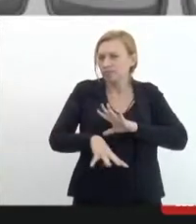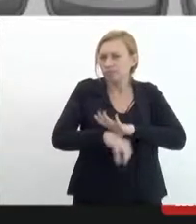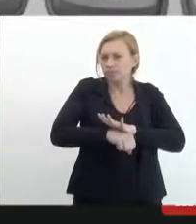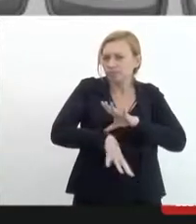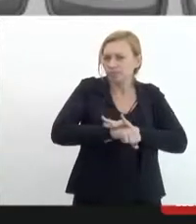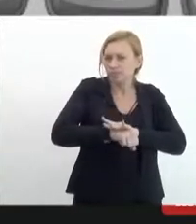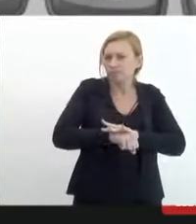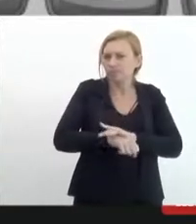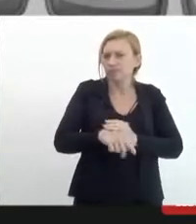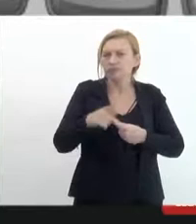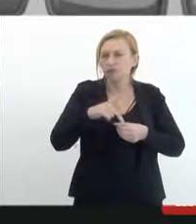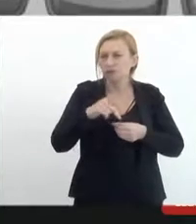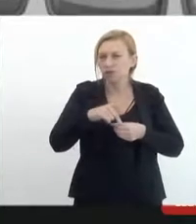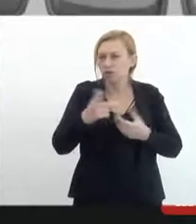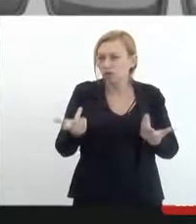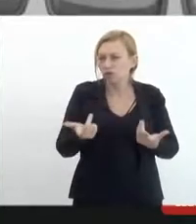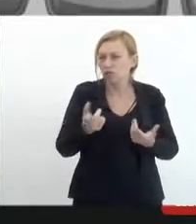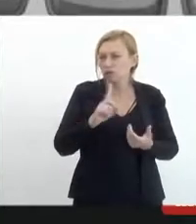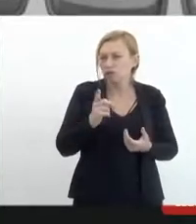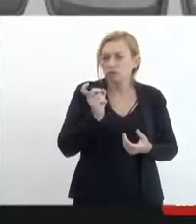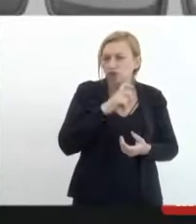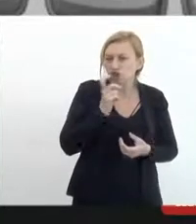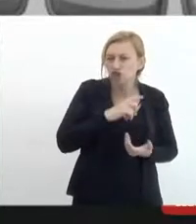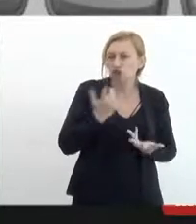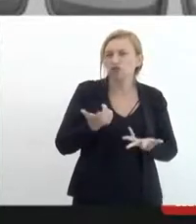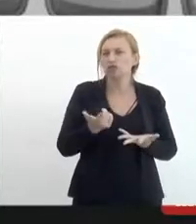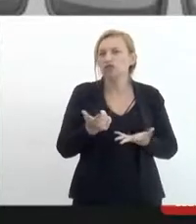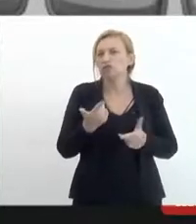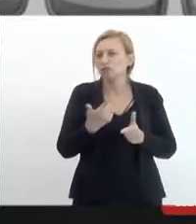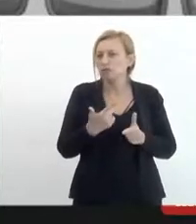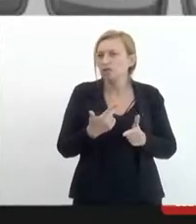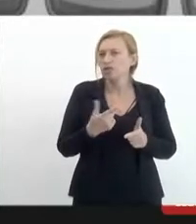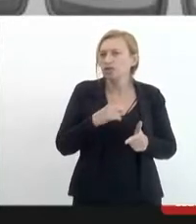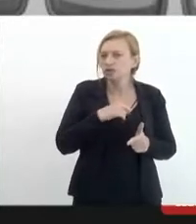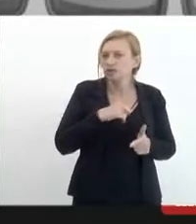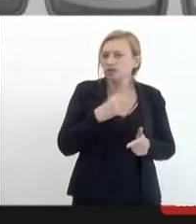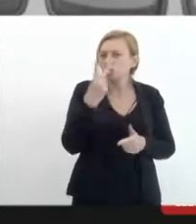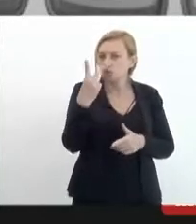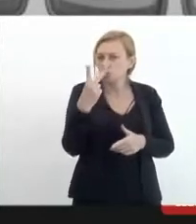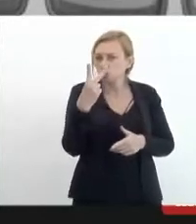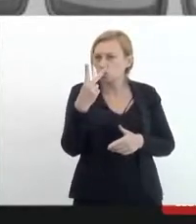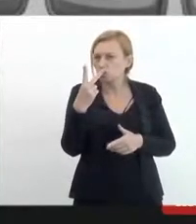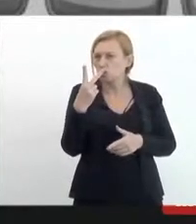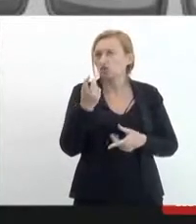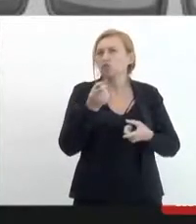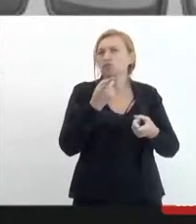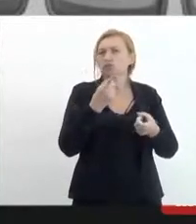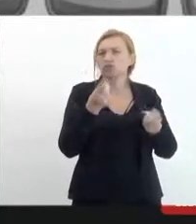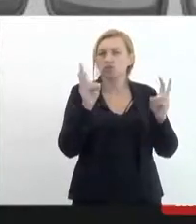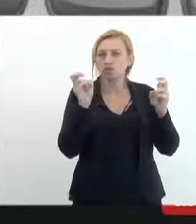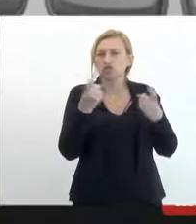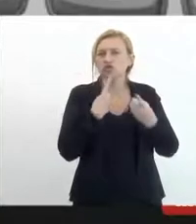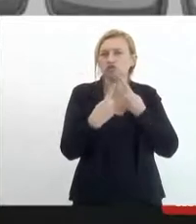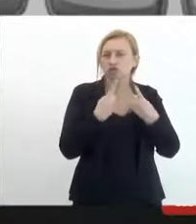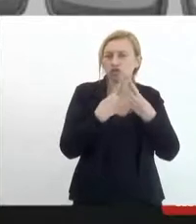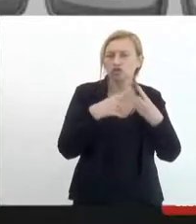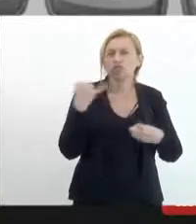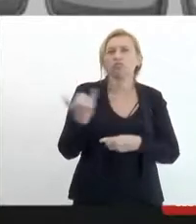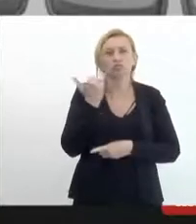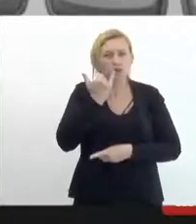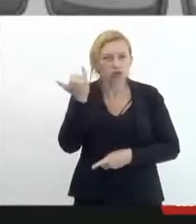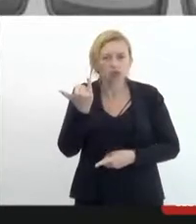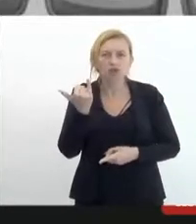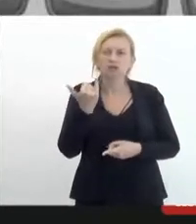petróleo, que não nos deixa mentir, quer dizer, nós tivemos pelo menos duas passagens com essa discussão, uma discussão importante para a